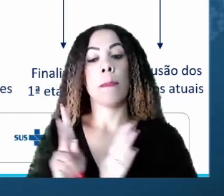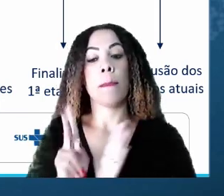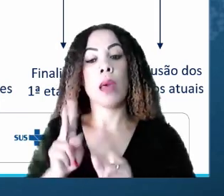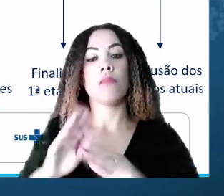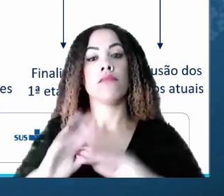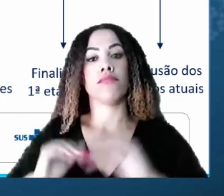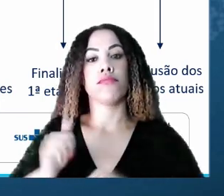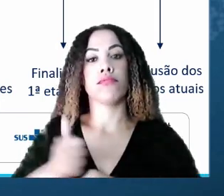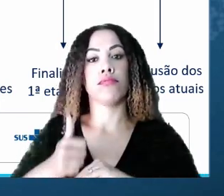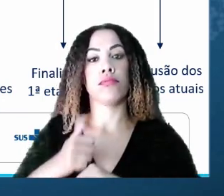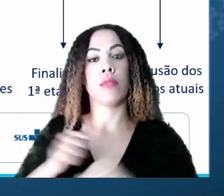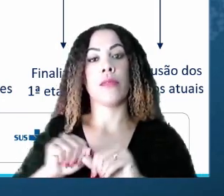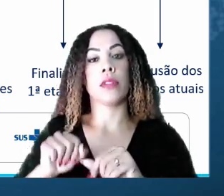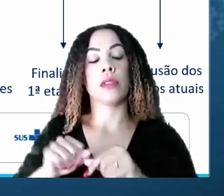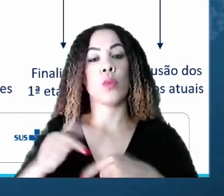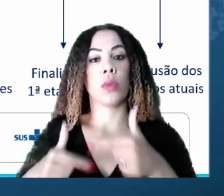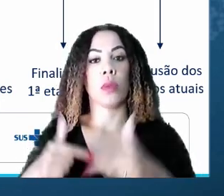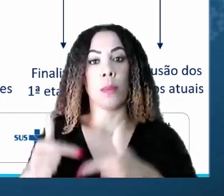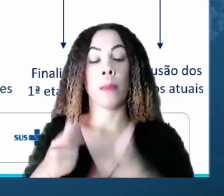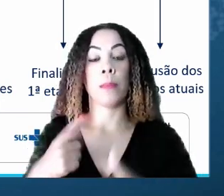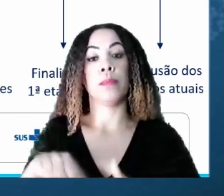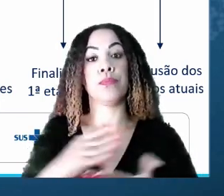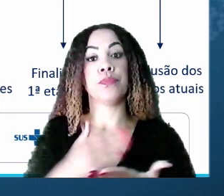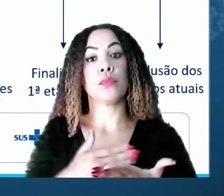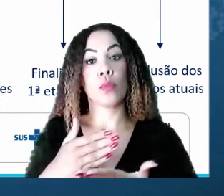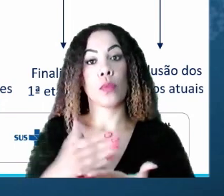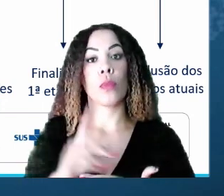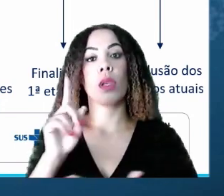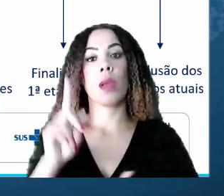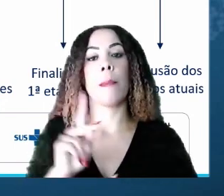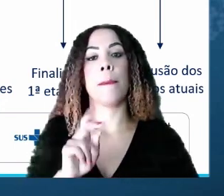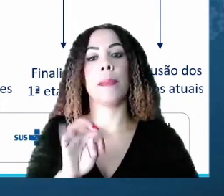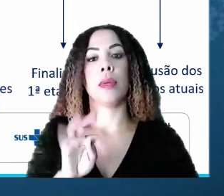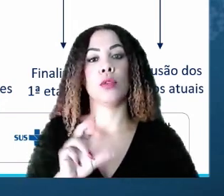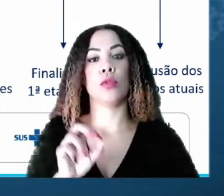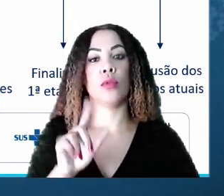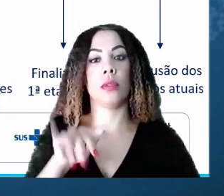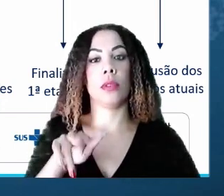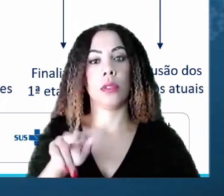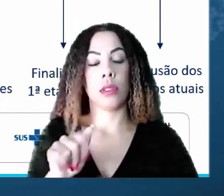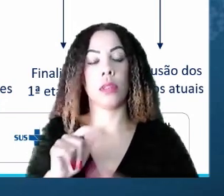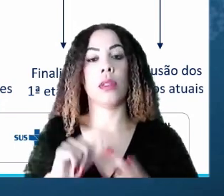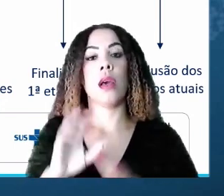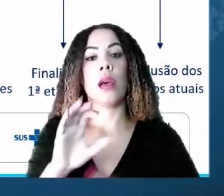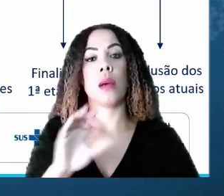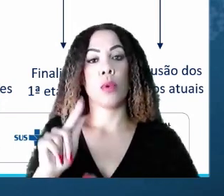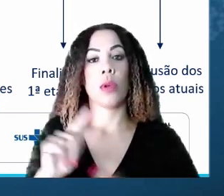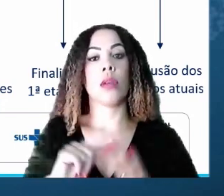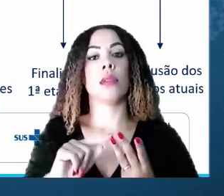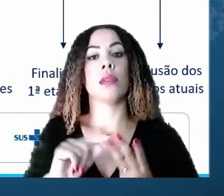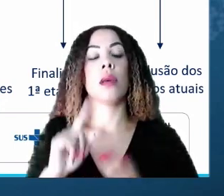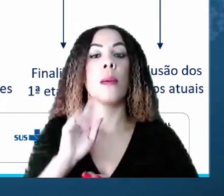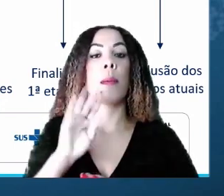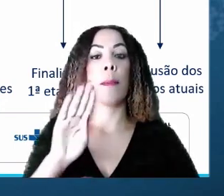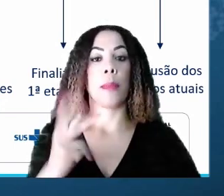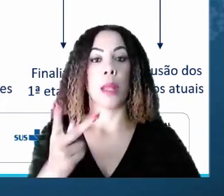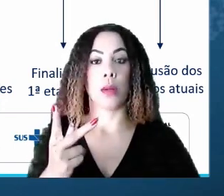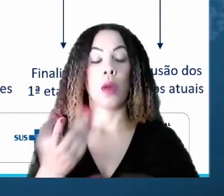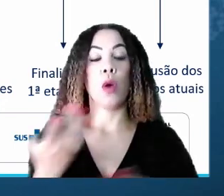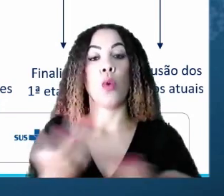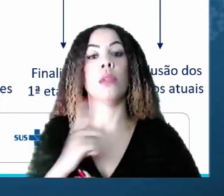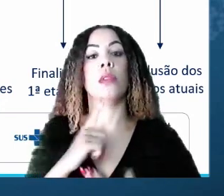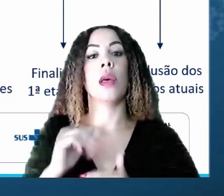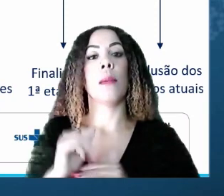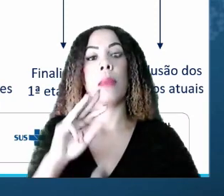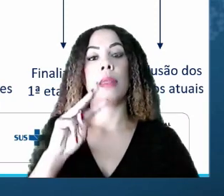começou essa implementação em Campo Grande, Petrolina e Belo Horizonte, e hoje a gente atinge mais de 3 milhões de